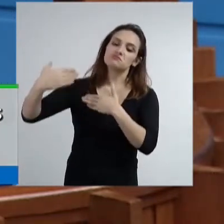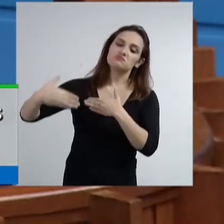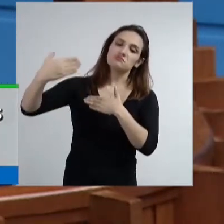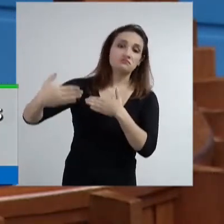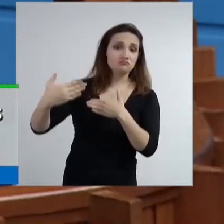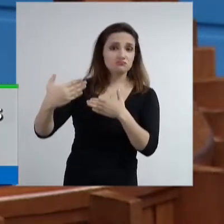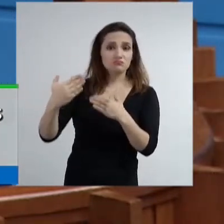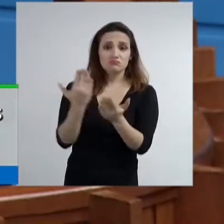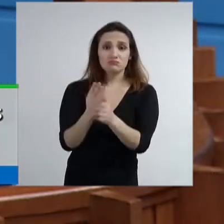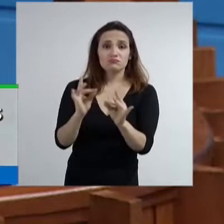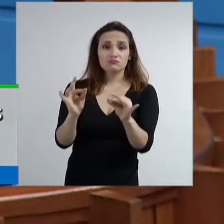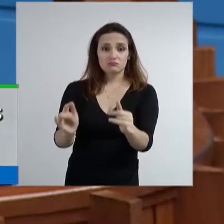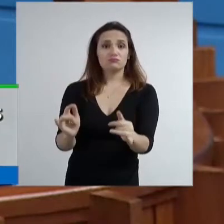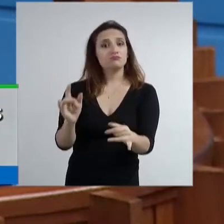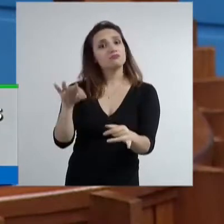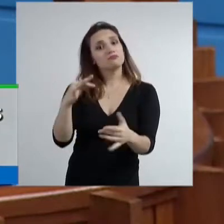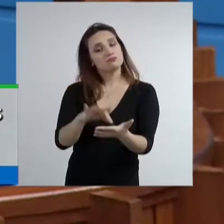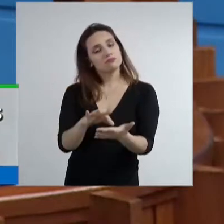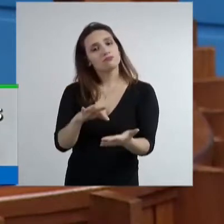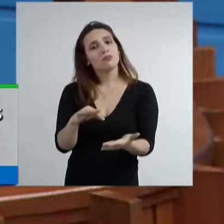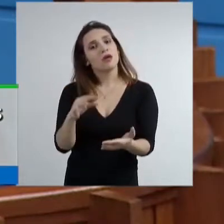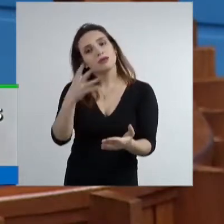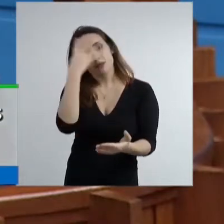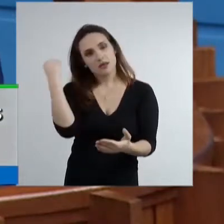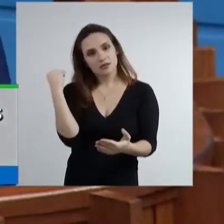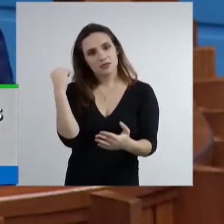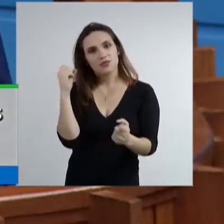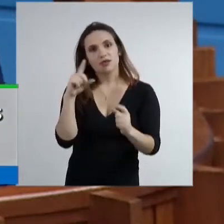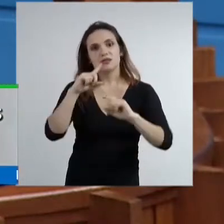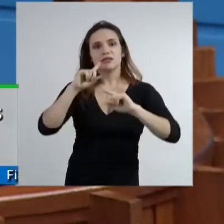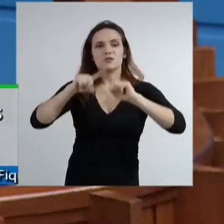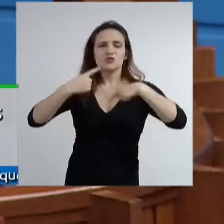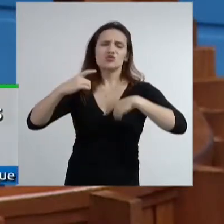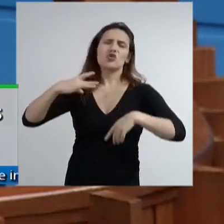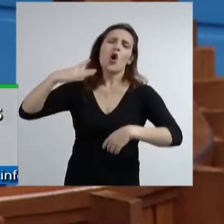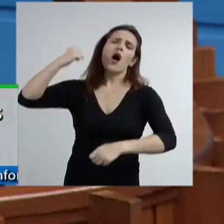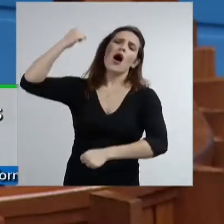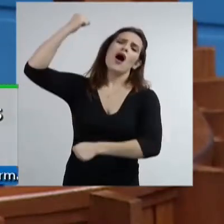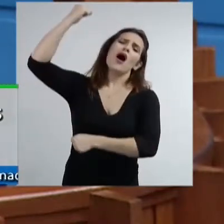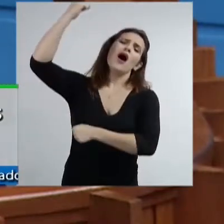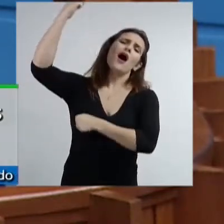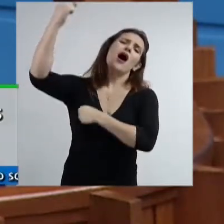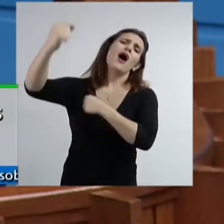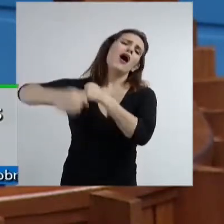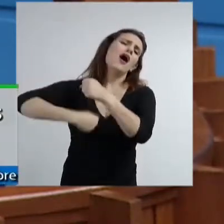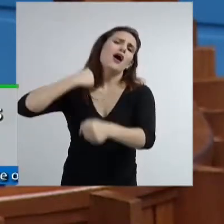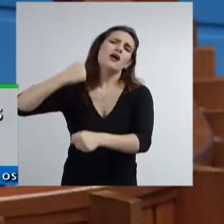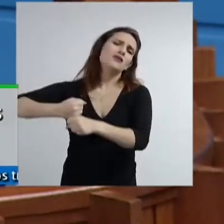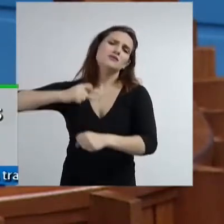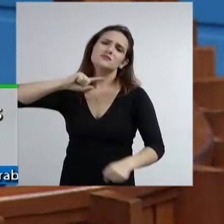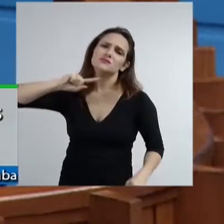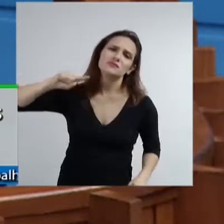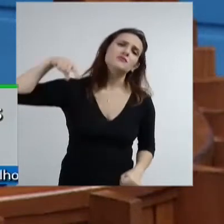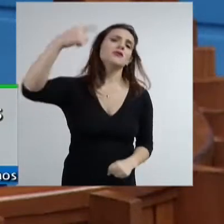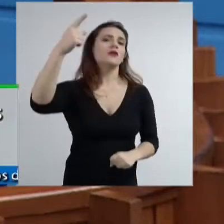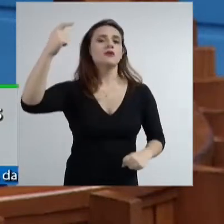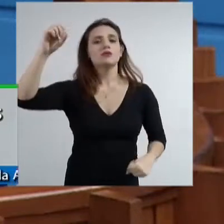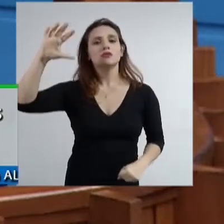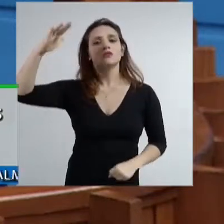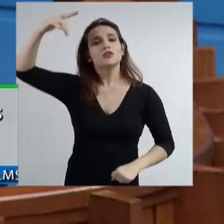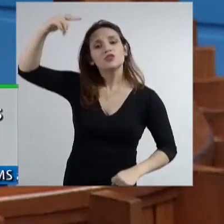o mosquito, e nós deixamos cair no esquecimento. Só vamos lembrar no próximo verão ou outono, quando tivermos outra